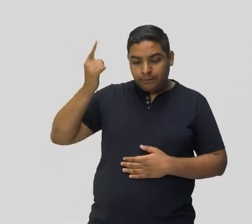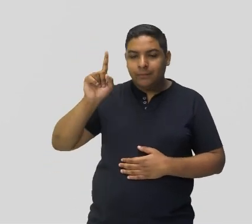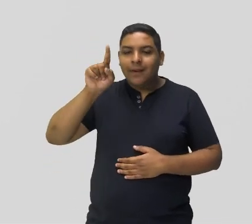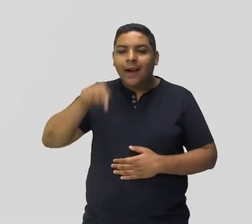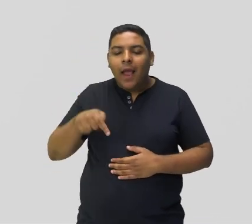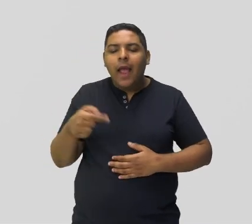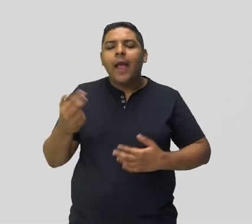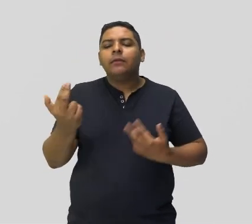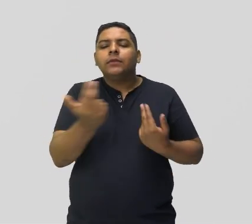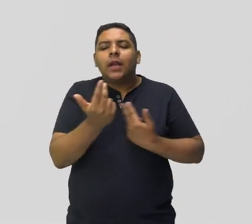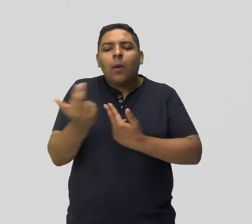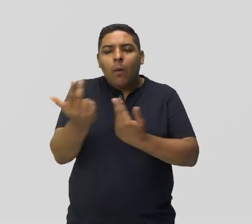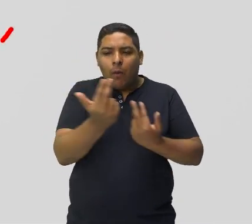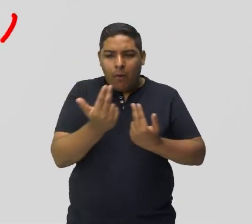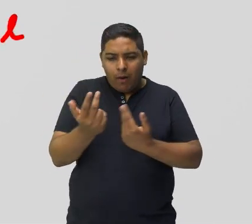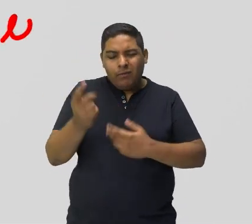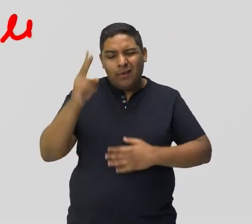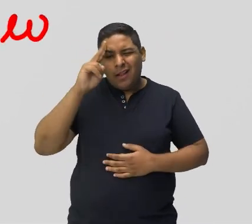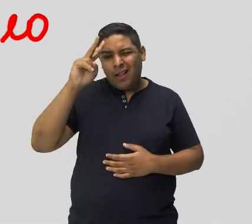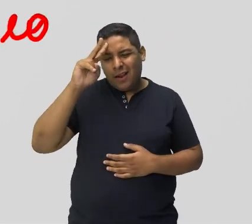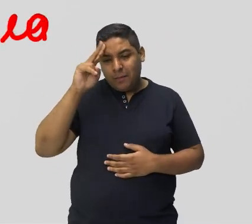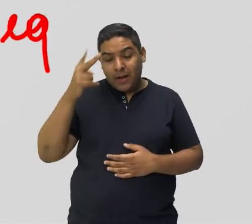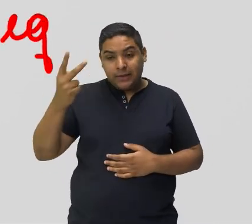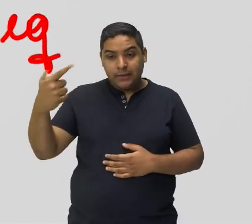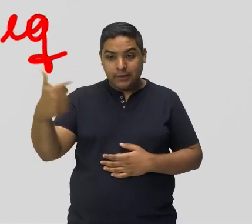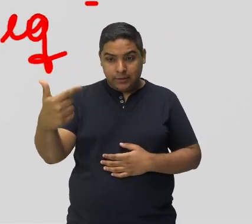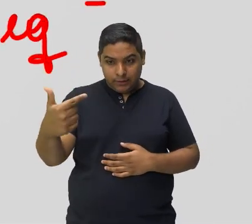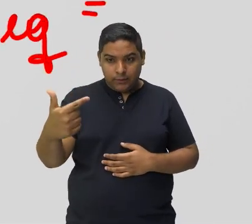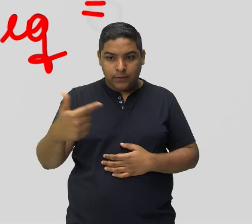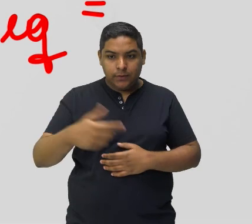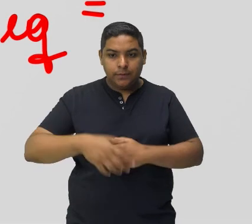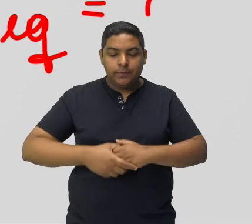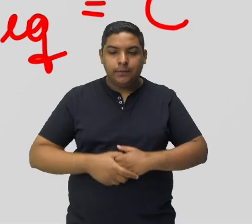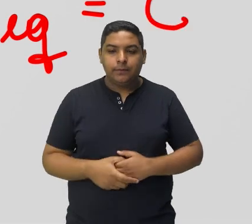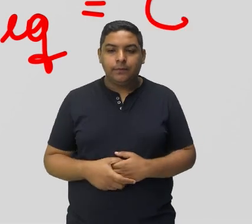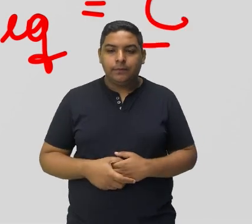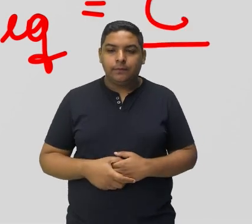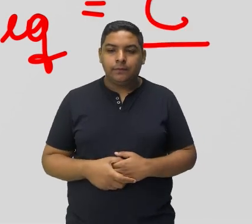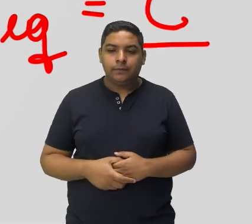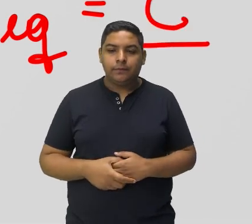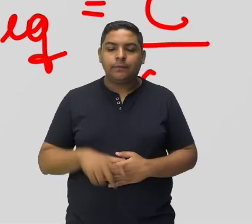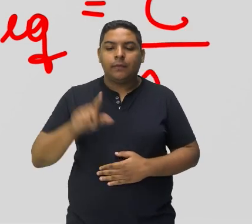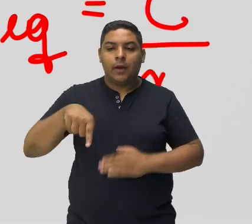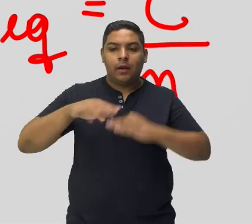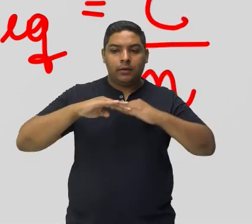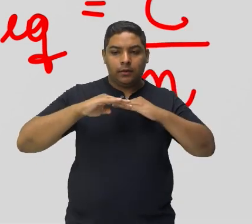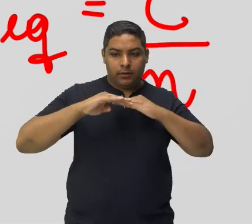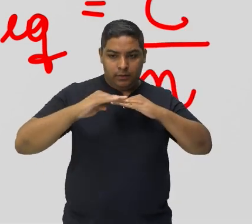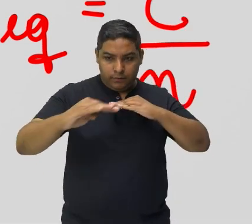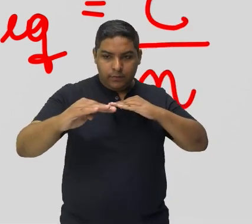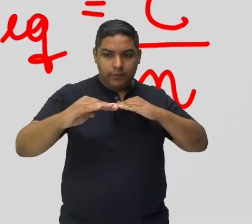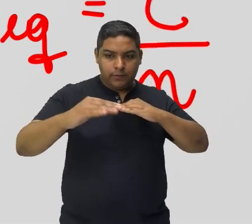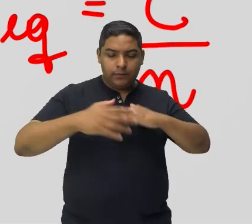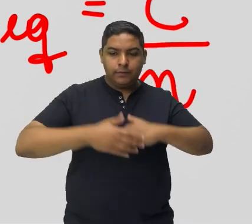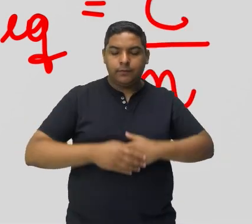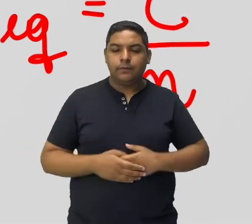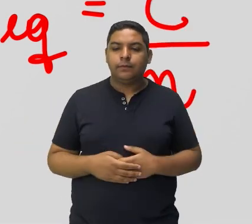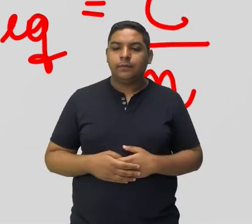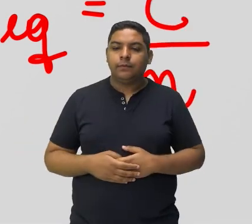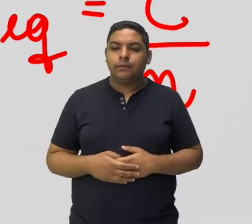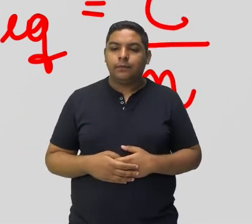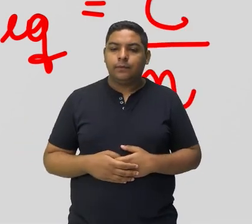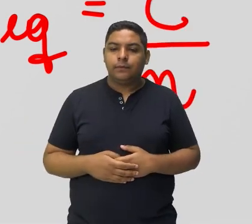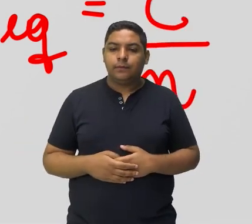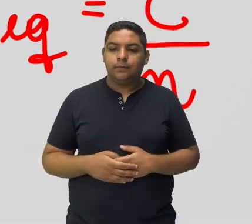segunda observação? Capacitância equivalente. Como é que vai ficar? É a capacitância sobre o número de capacitores, não